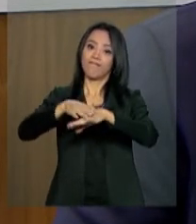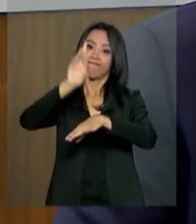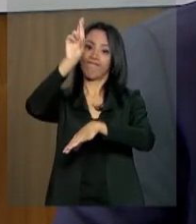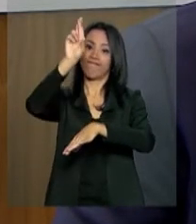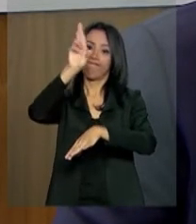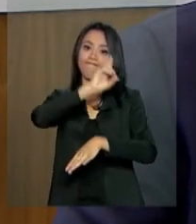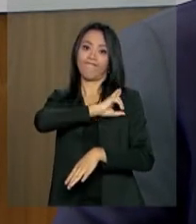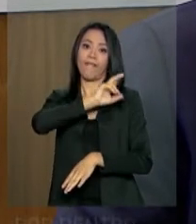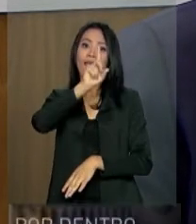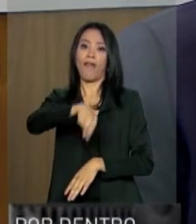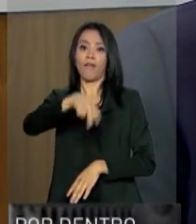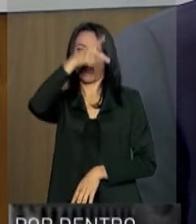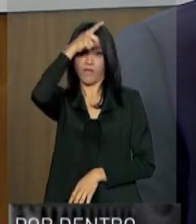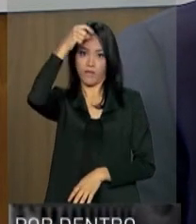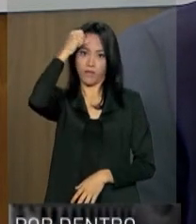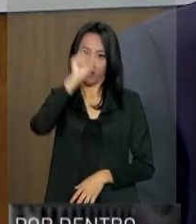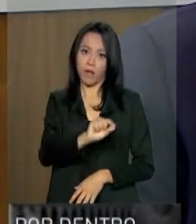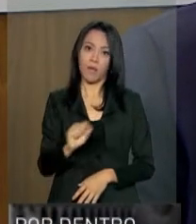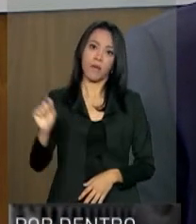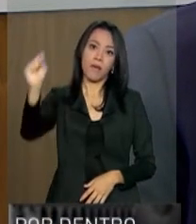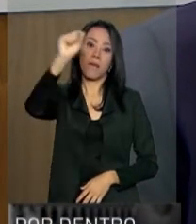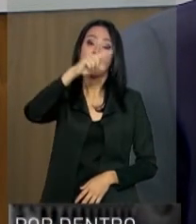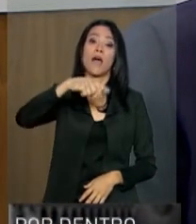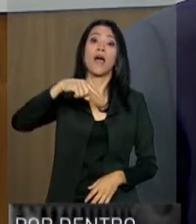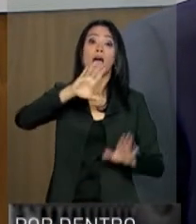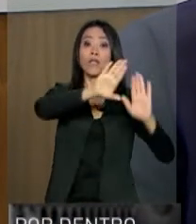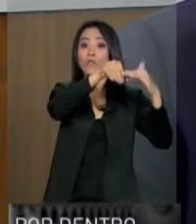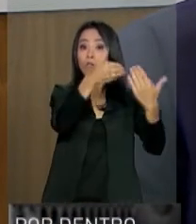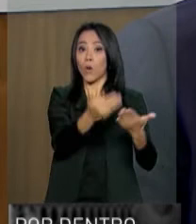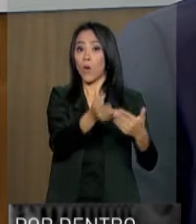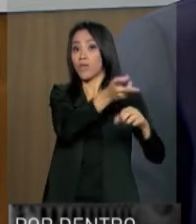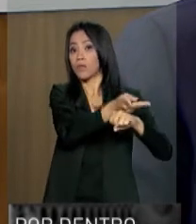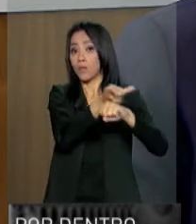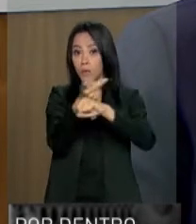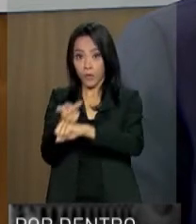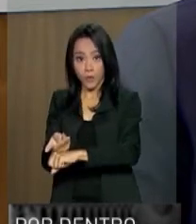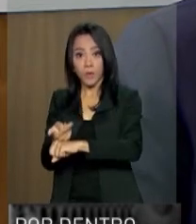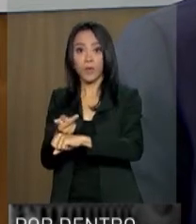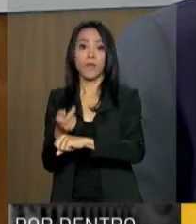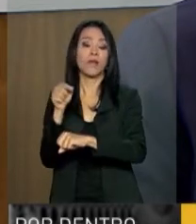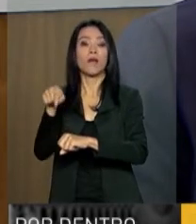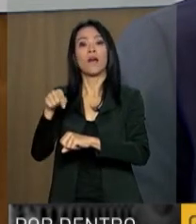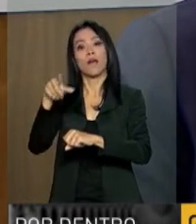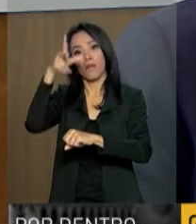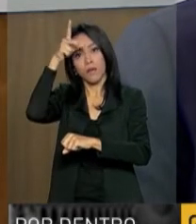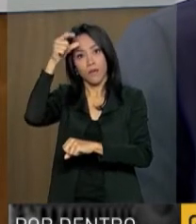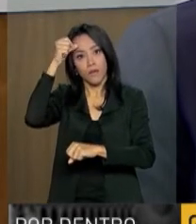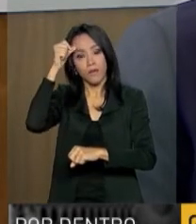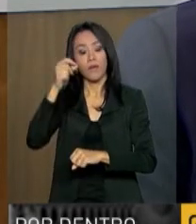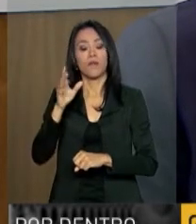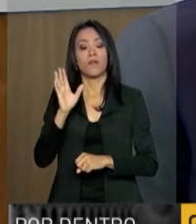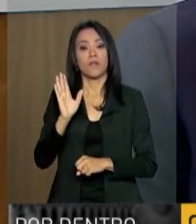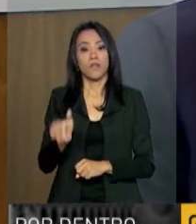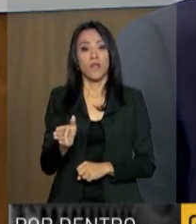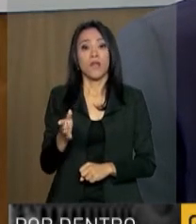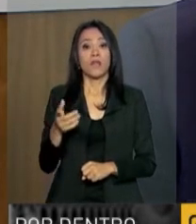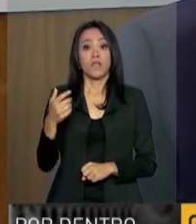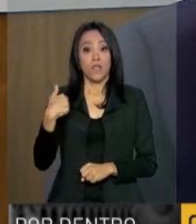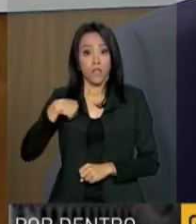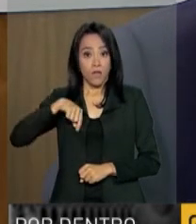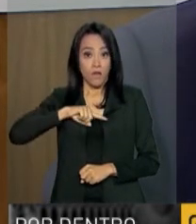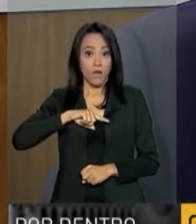as prefeituras procura o ministério da educação e está funcionando porque nós já fomos contratados pelo ministério da educação